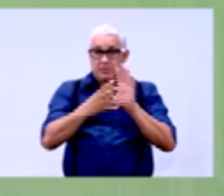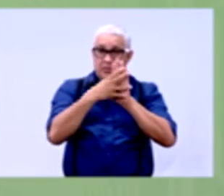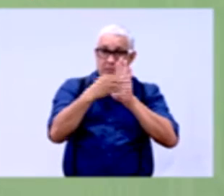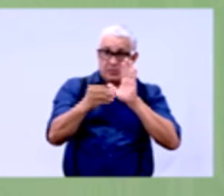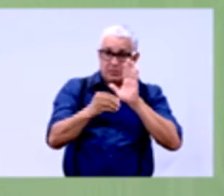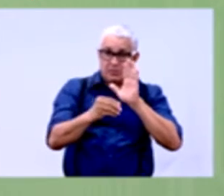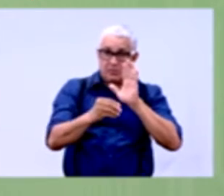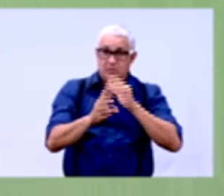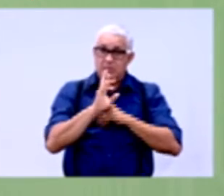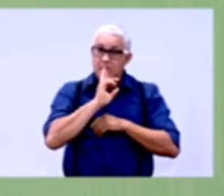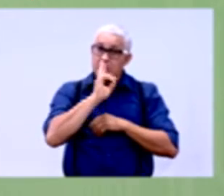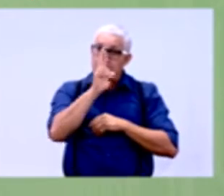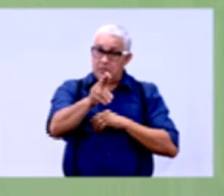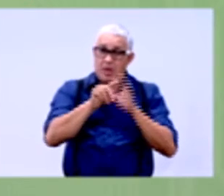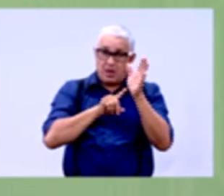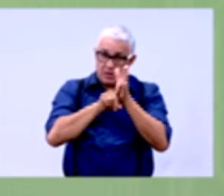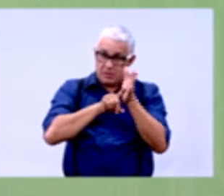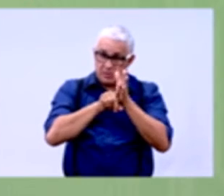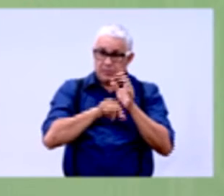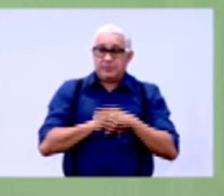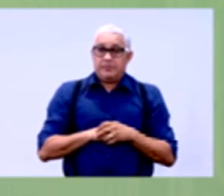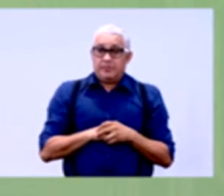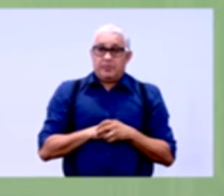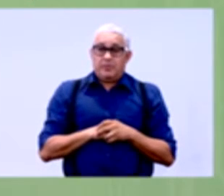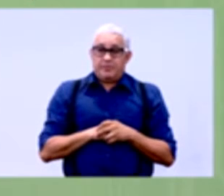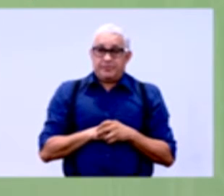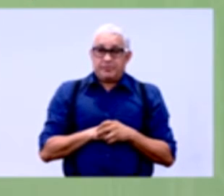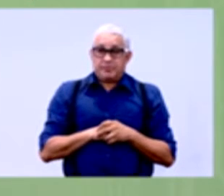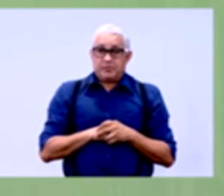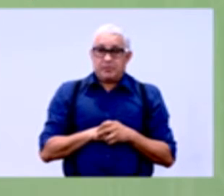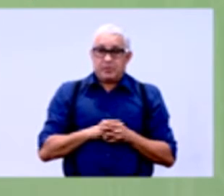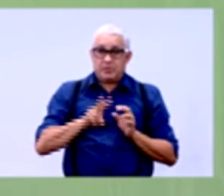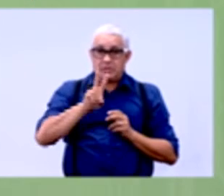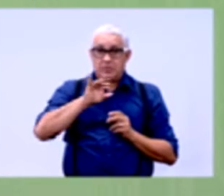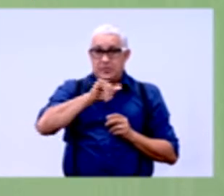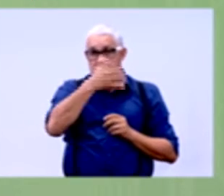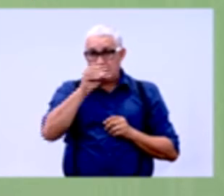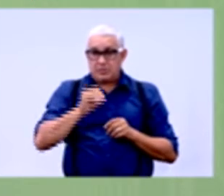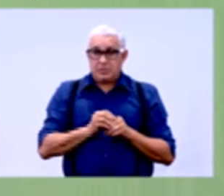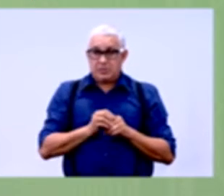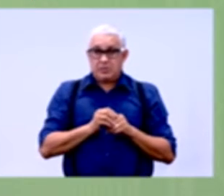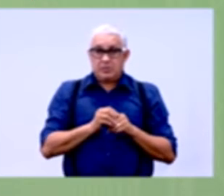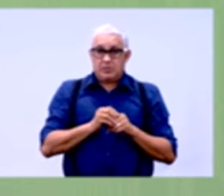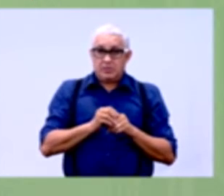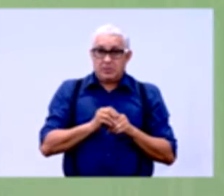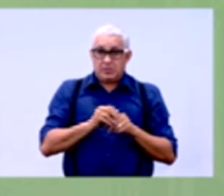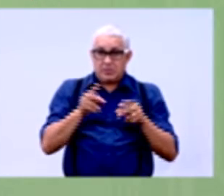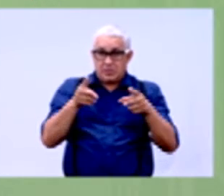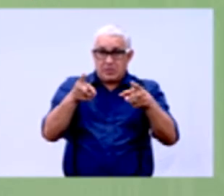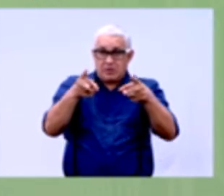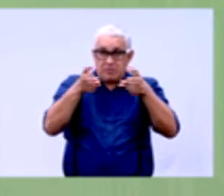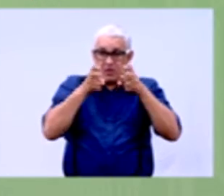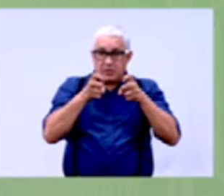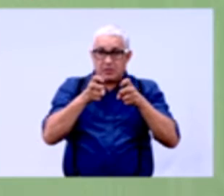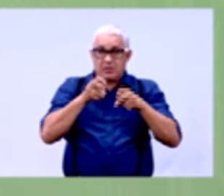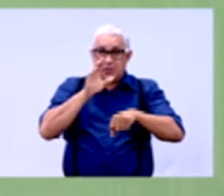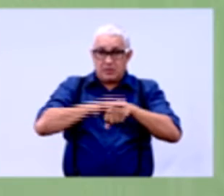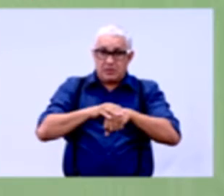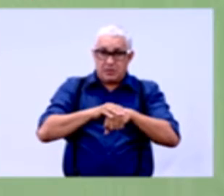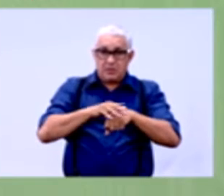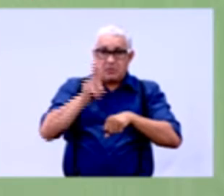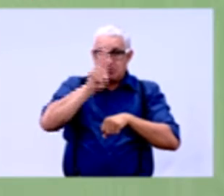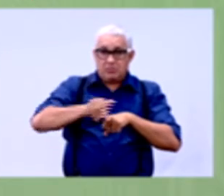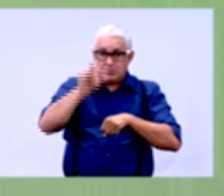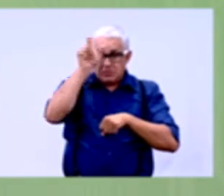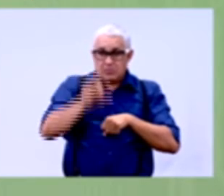responder a consultas, visão, capturar ações do usuário e